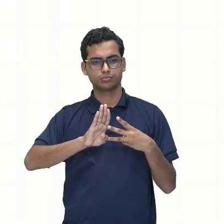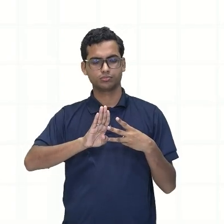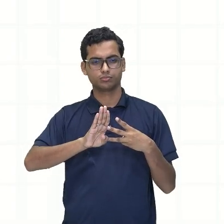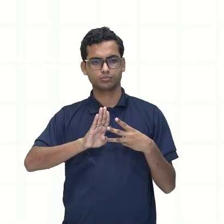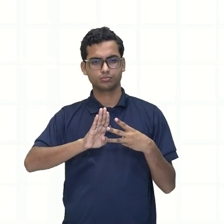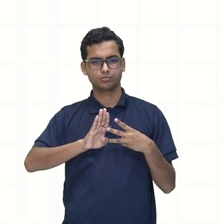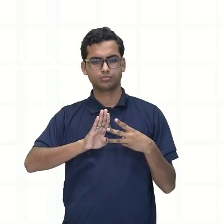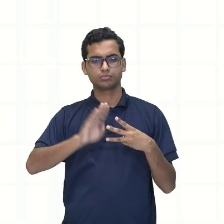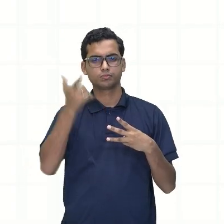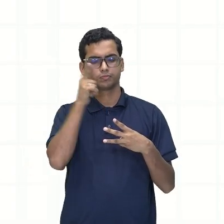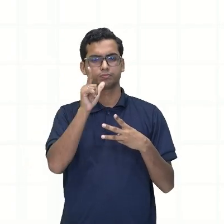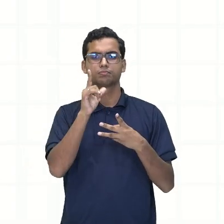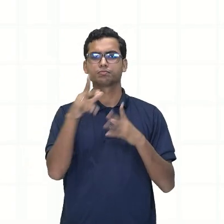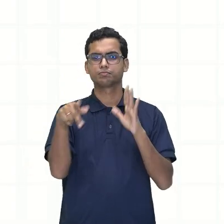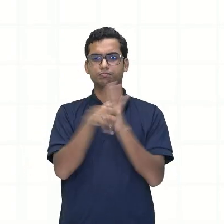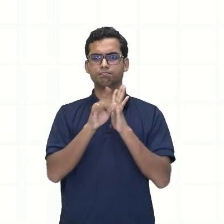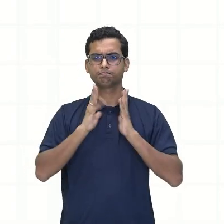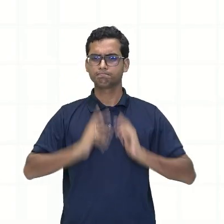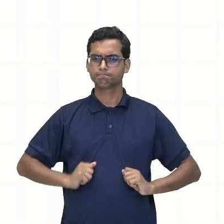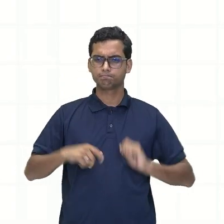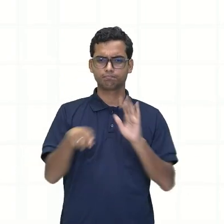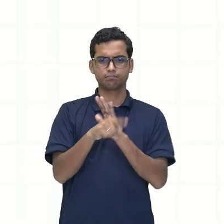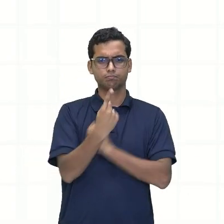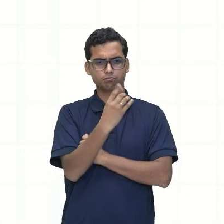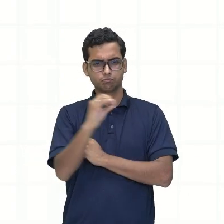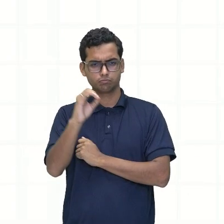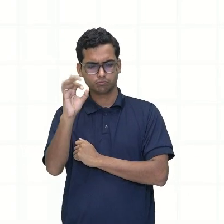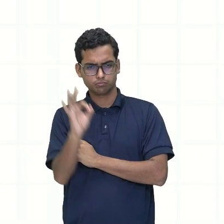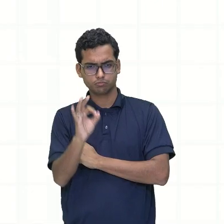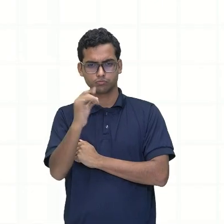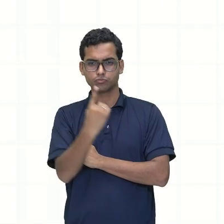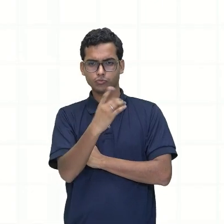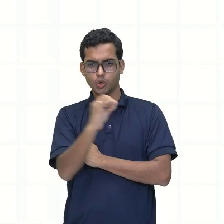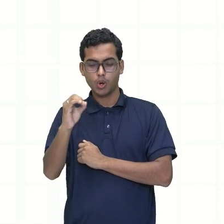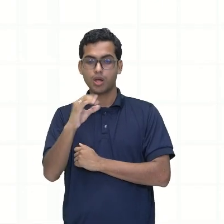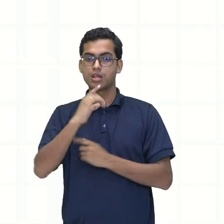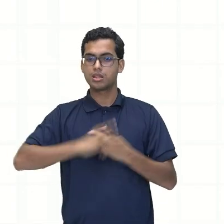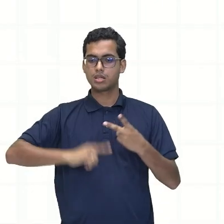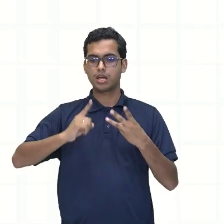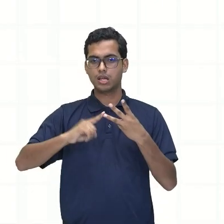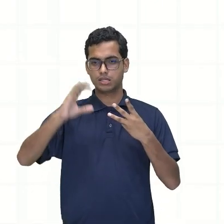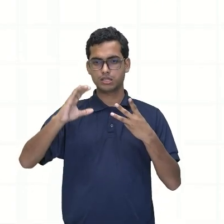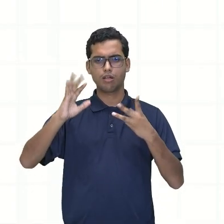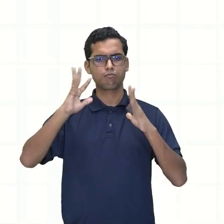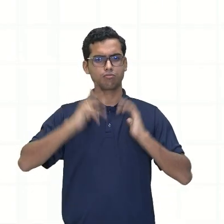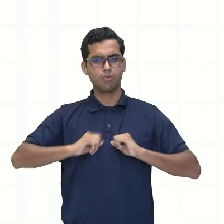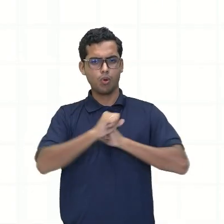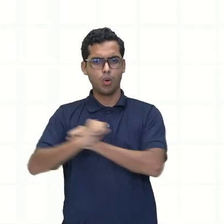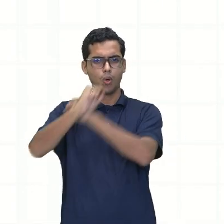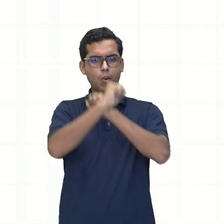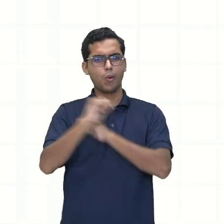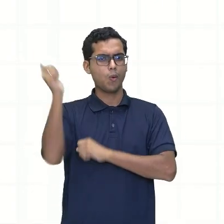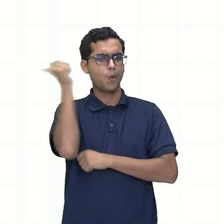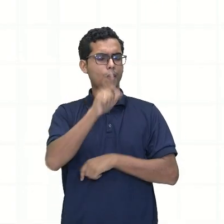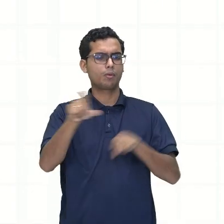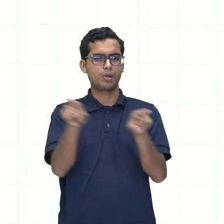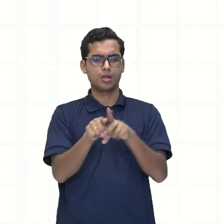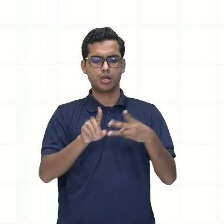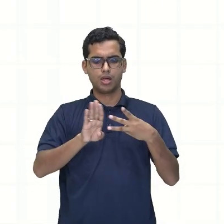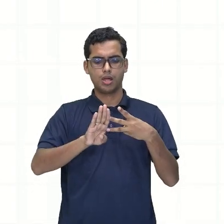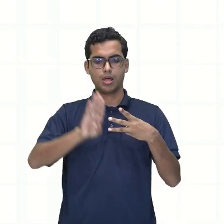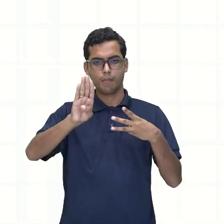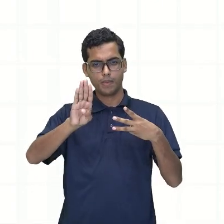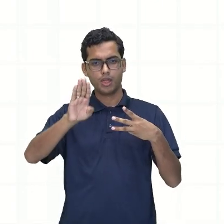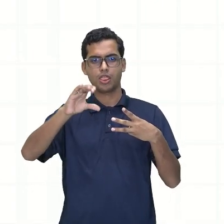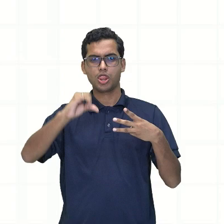ela filtra 100%, certo? E agora,